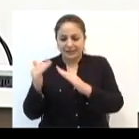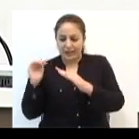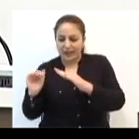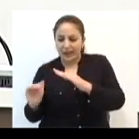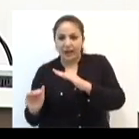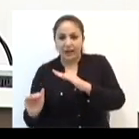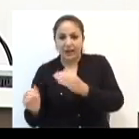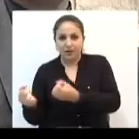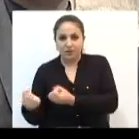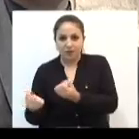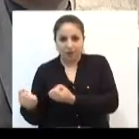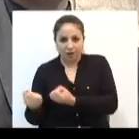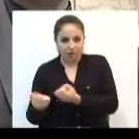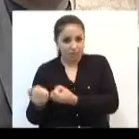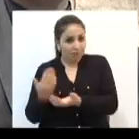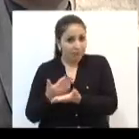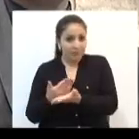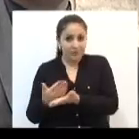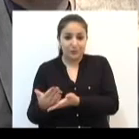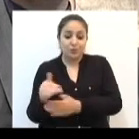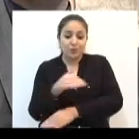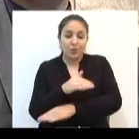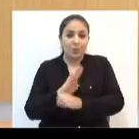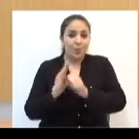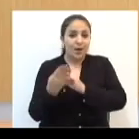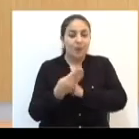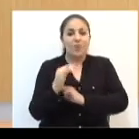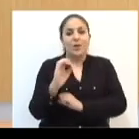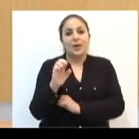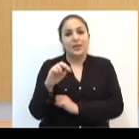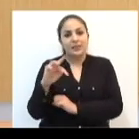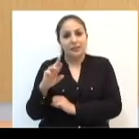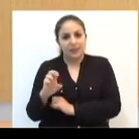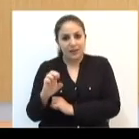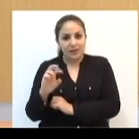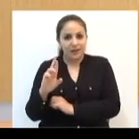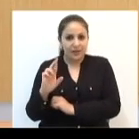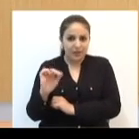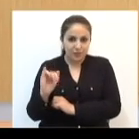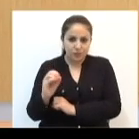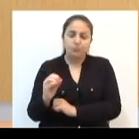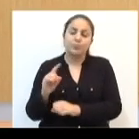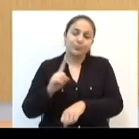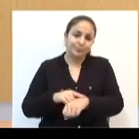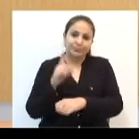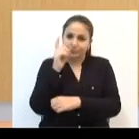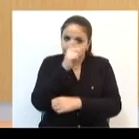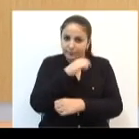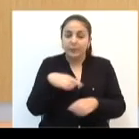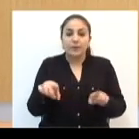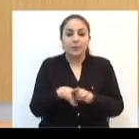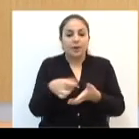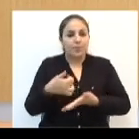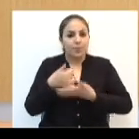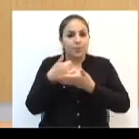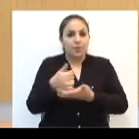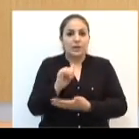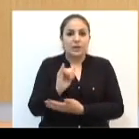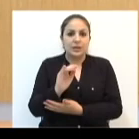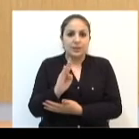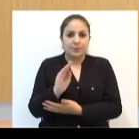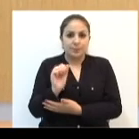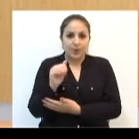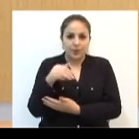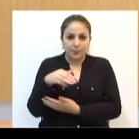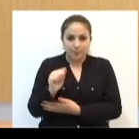bairro Entre Rios, o momento era delicado. Parlamento aprova moção de apoio ao IBAMA. O escritório de